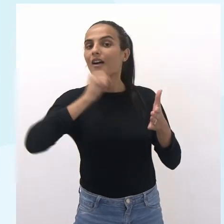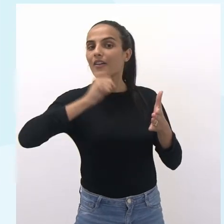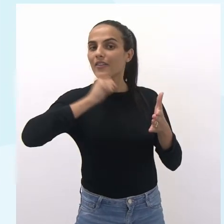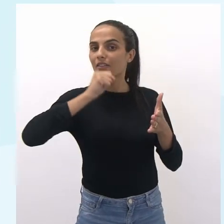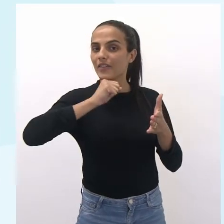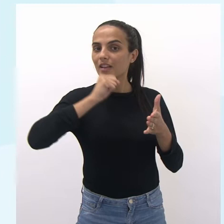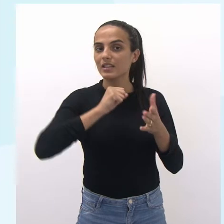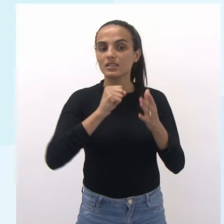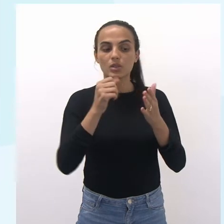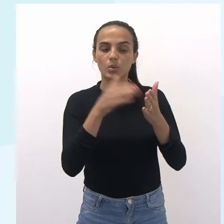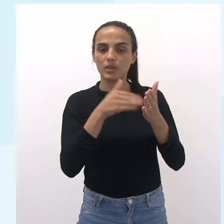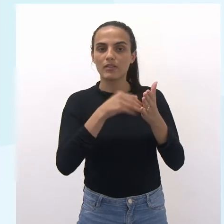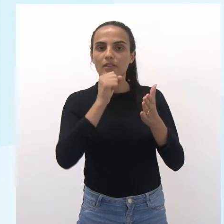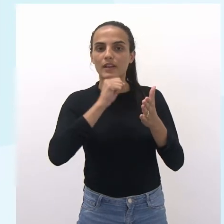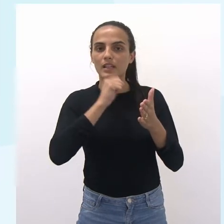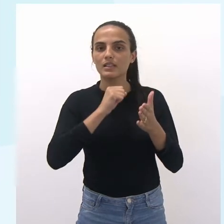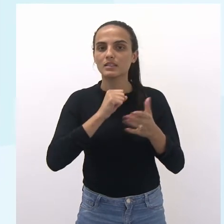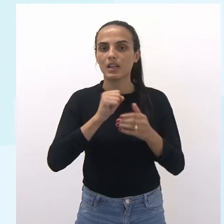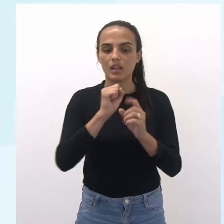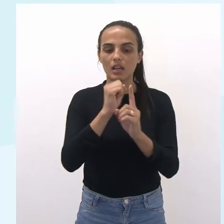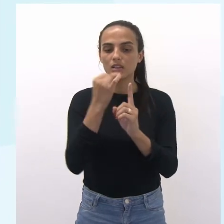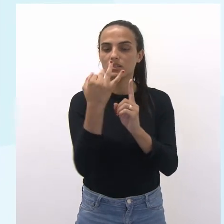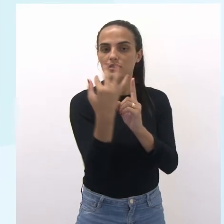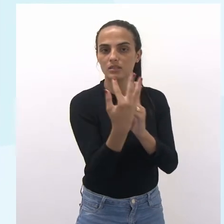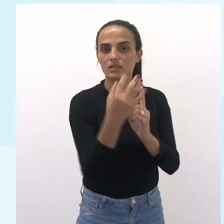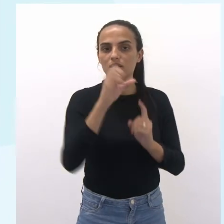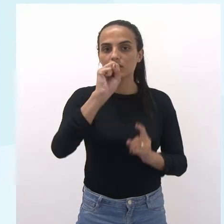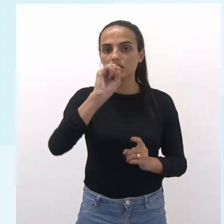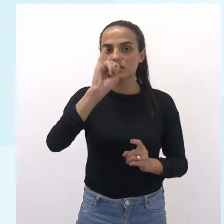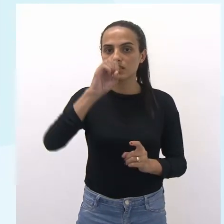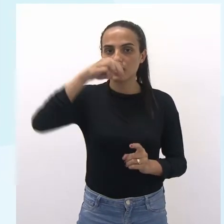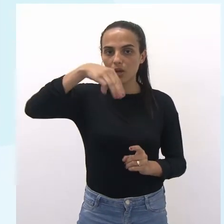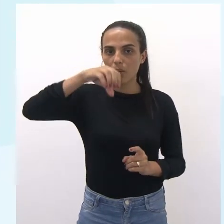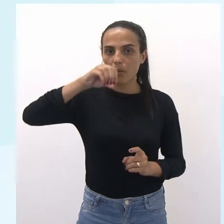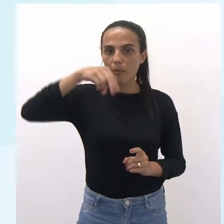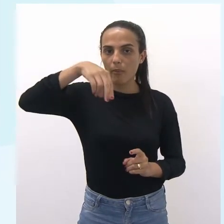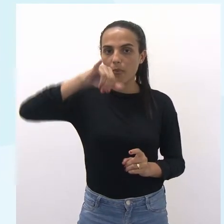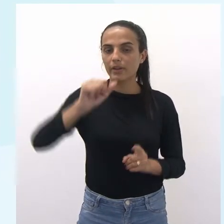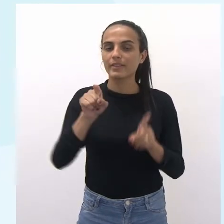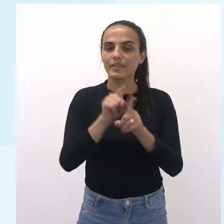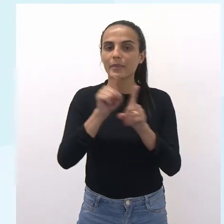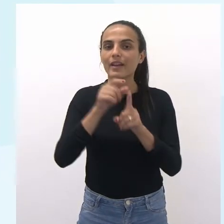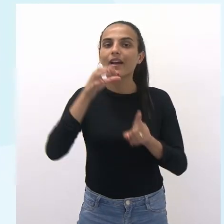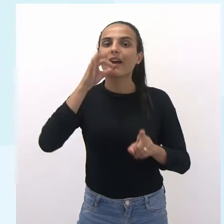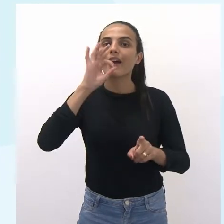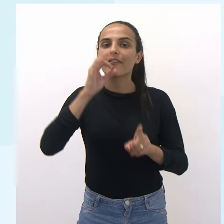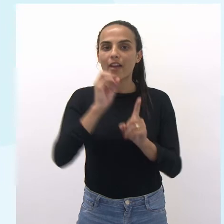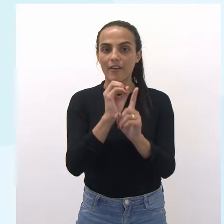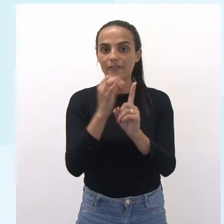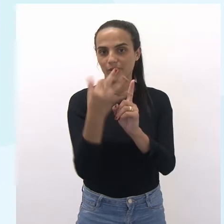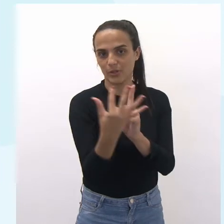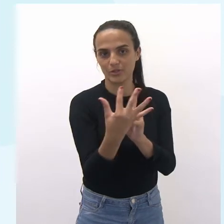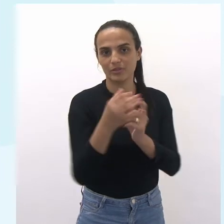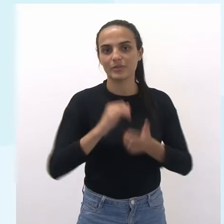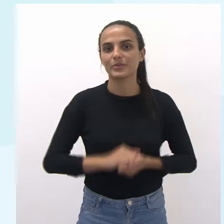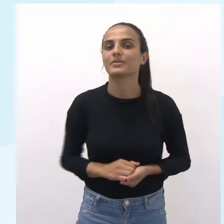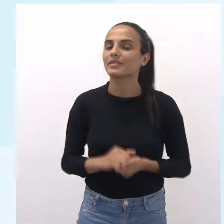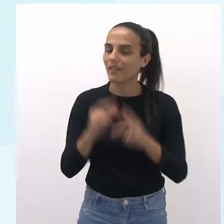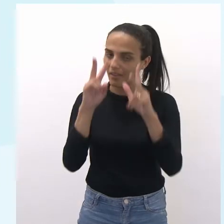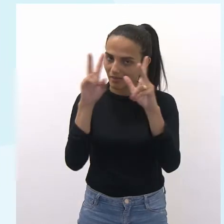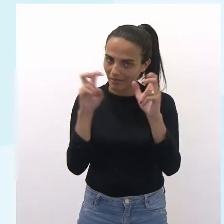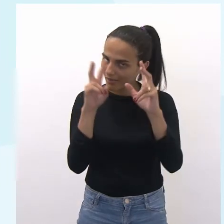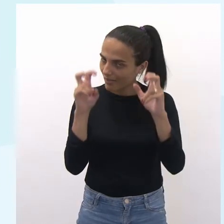Beauvoir, mas um café filosófico com outra autora, outra especialista neste tema,